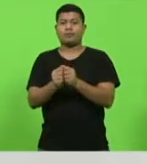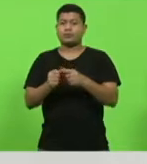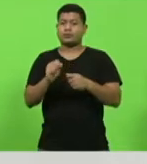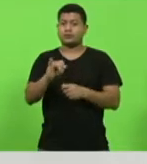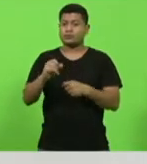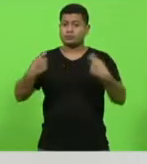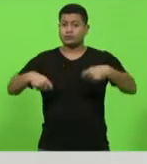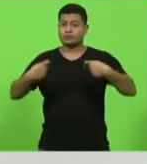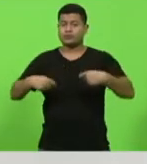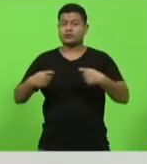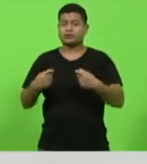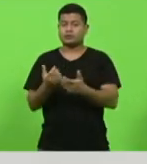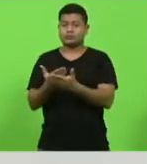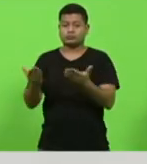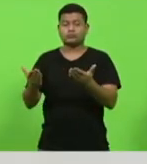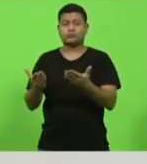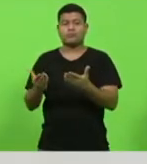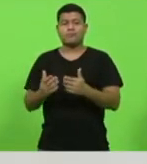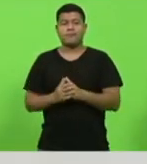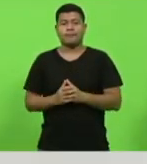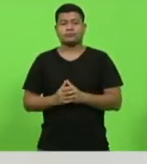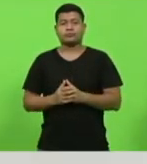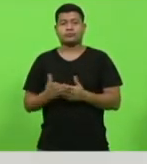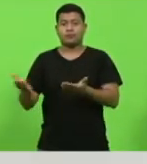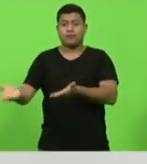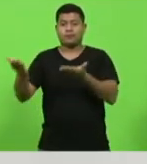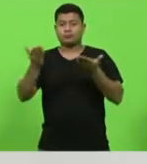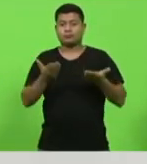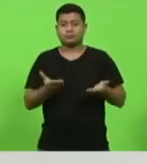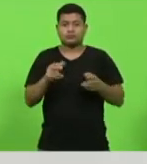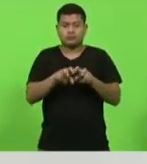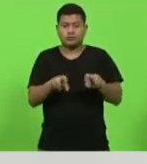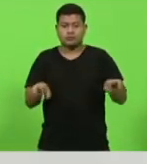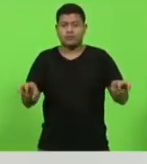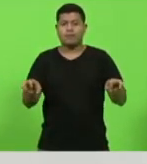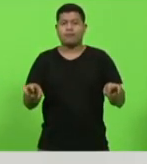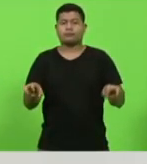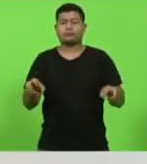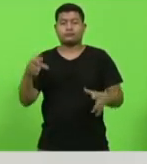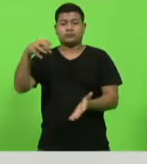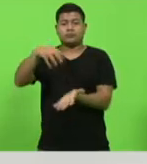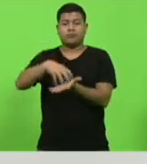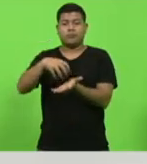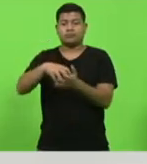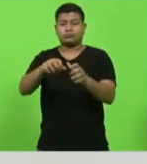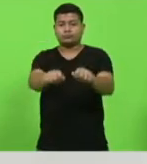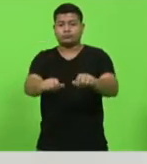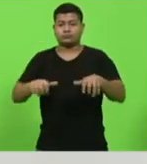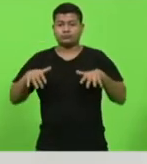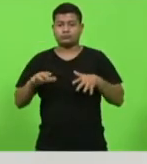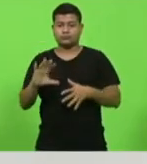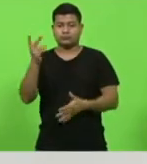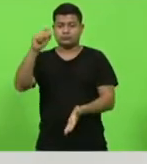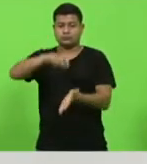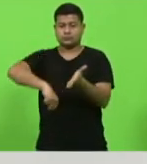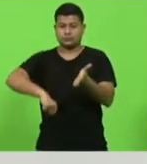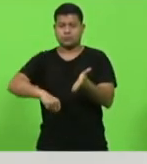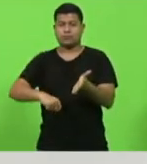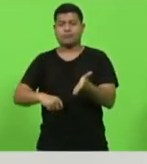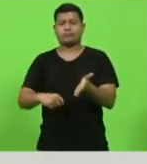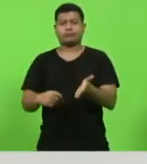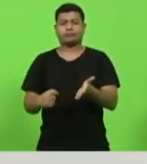comuns convidamos para se posicionar junto à mesa no centro do plenário onde acontecerá a assinatura do termo